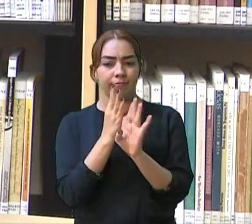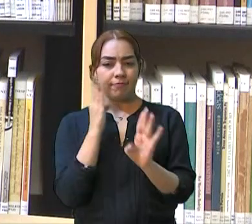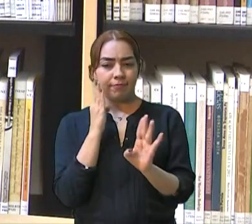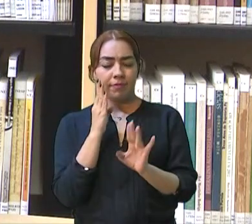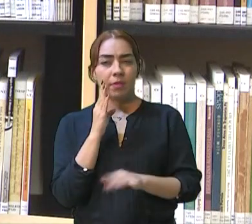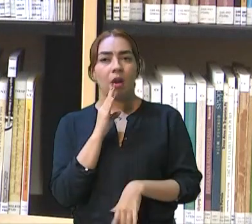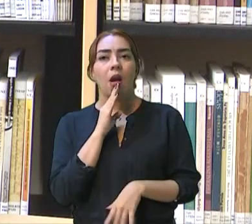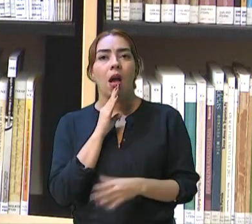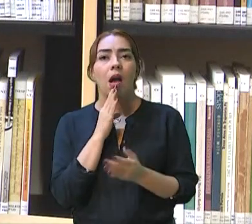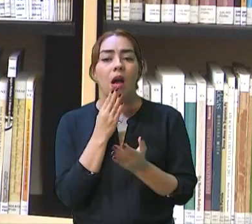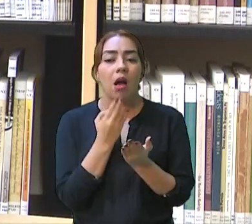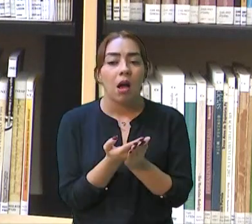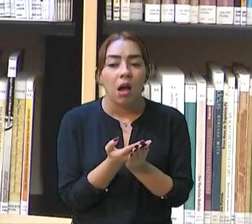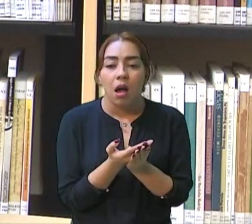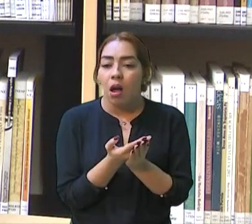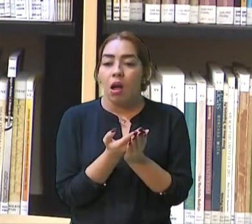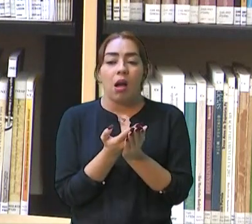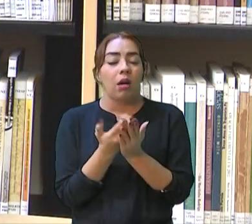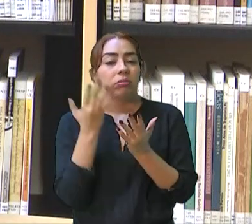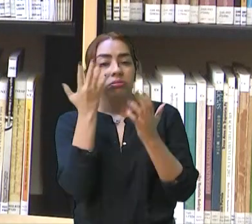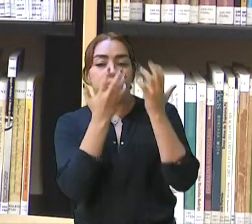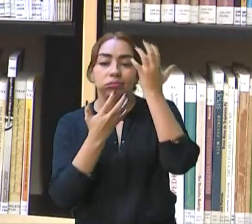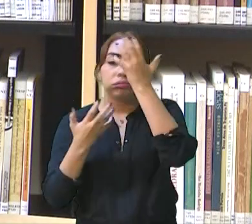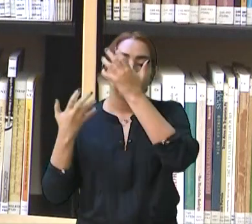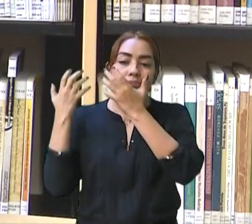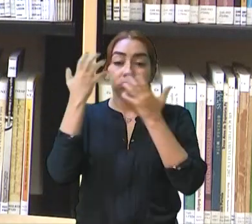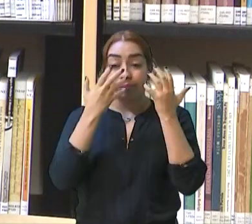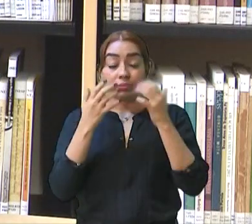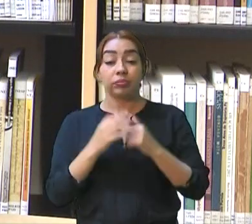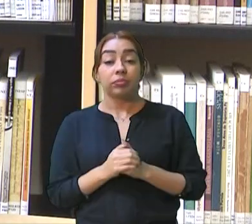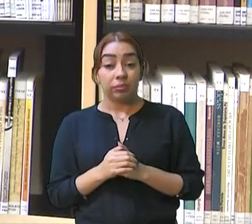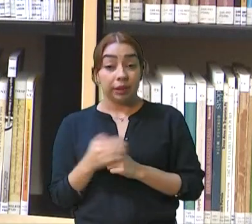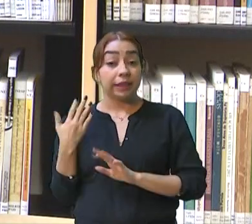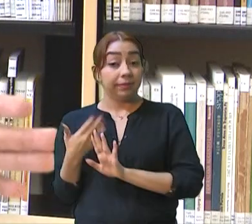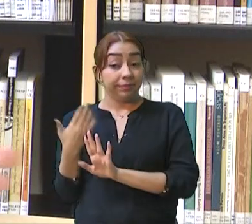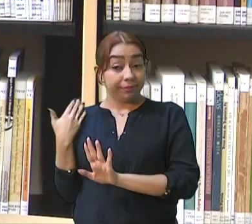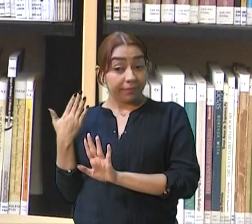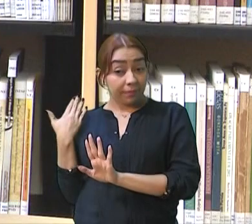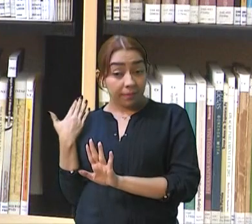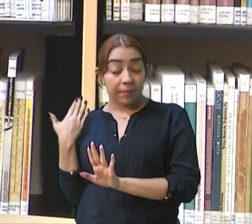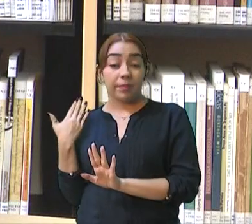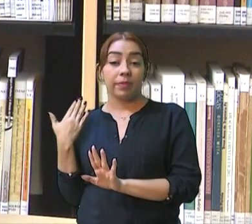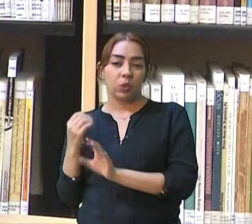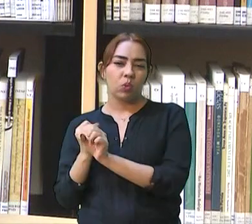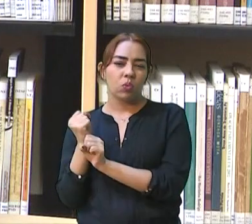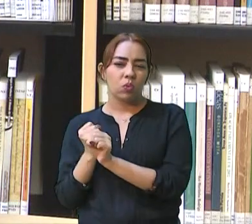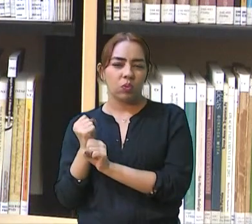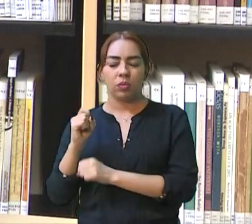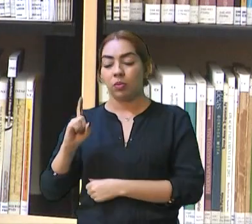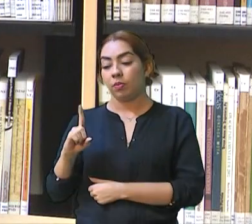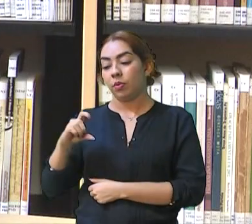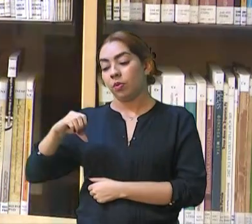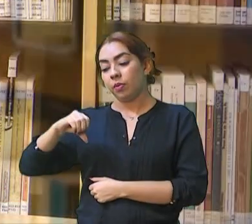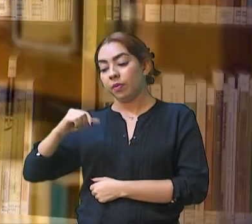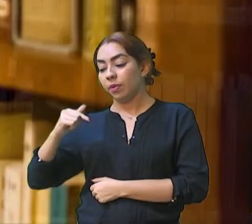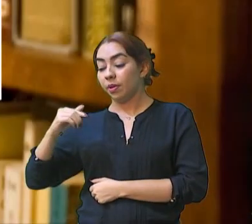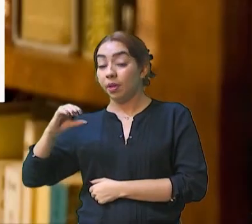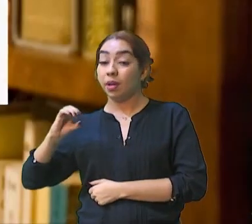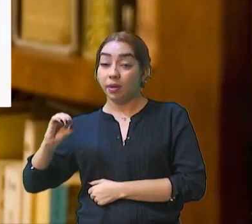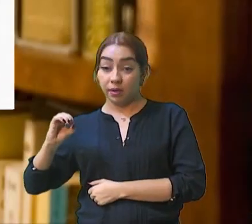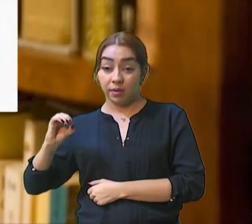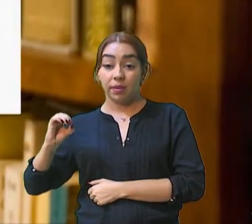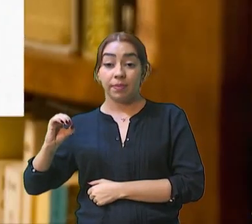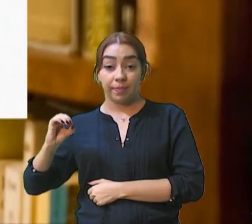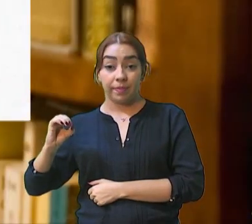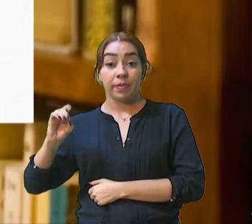porque essas pessoas que liam o Homem-Aranha, a primeira geração que leu o Homem-Aranha, nos anos 70, elas consideravam